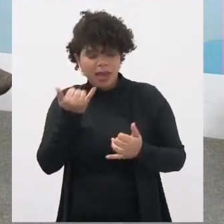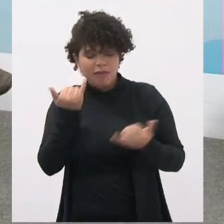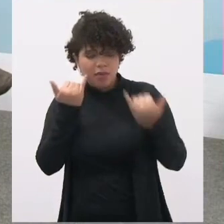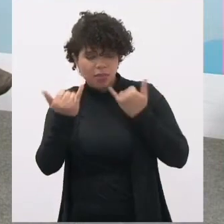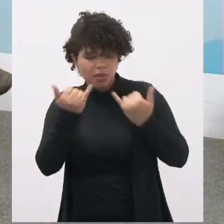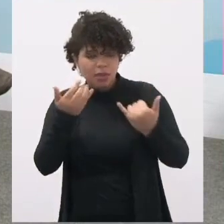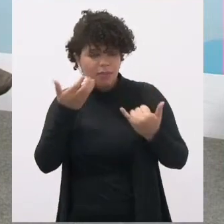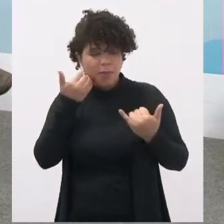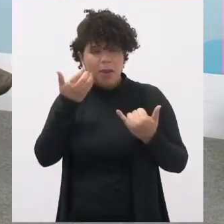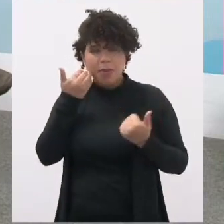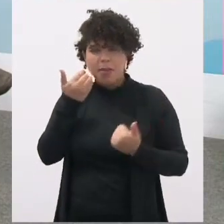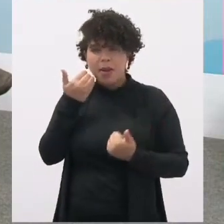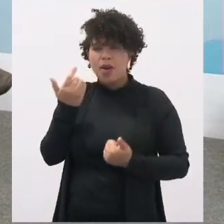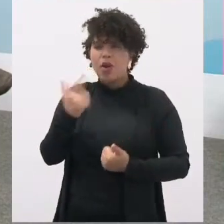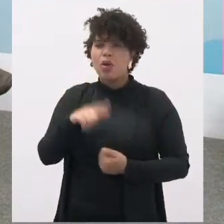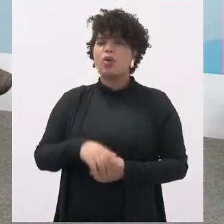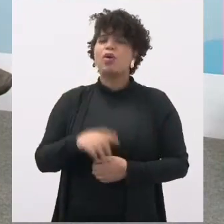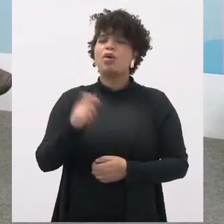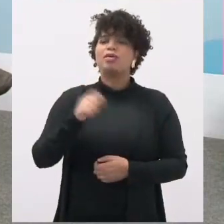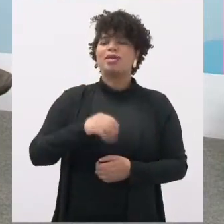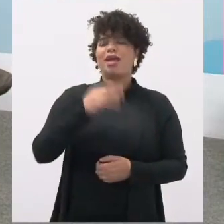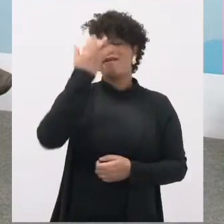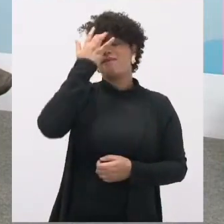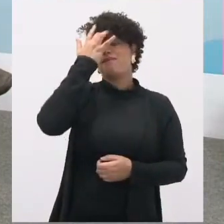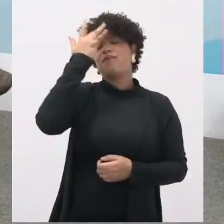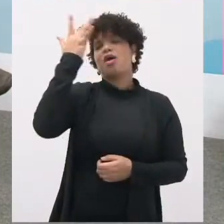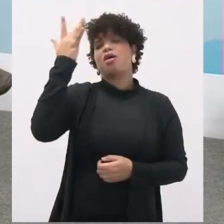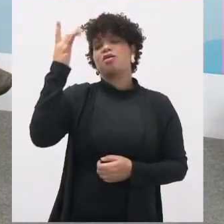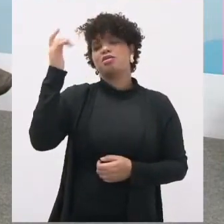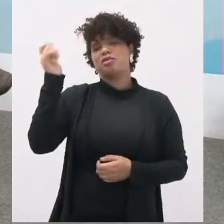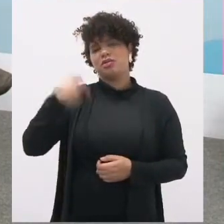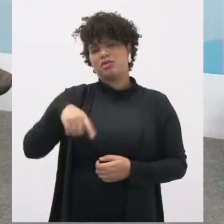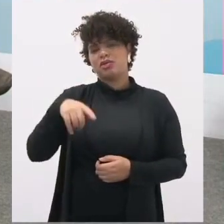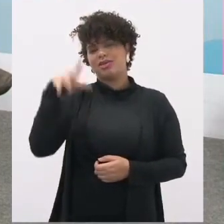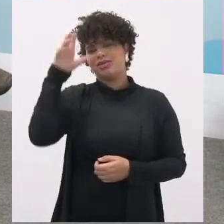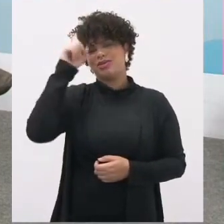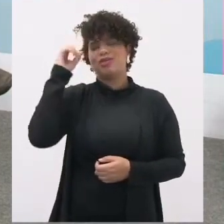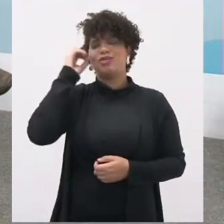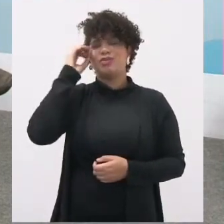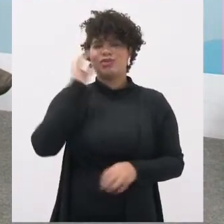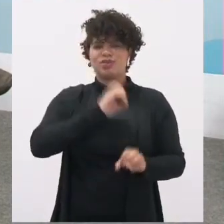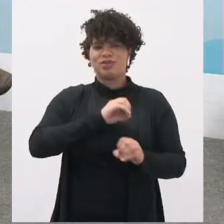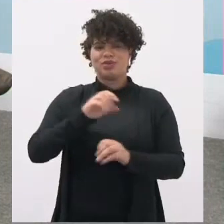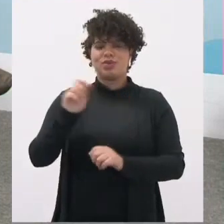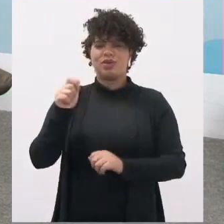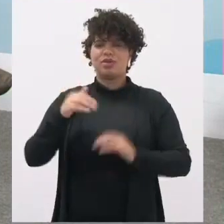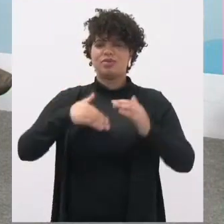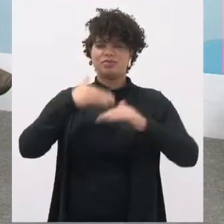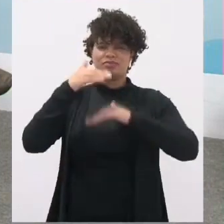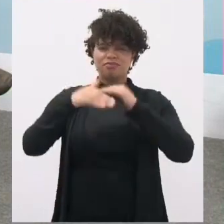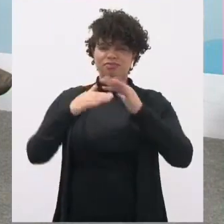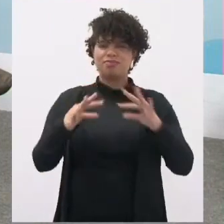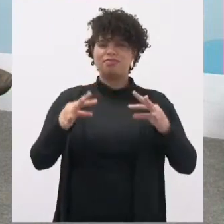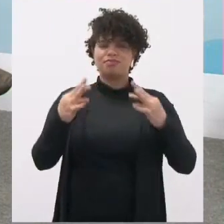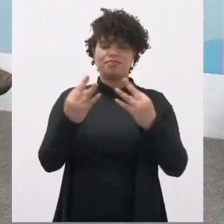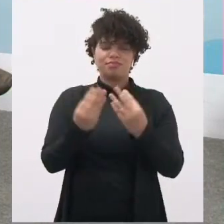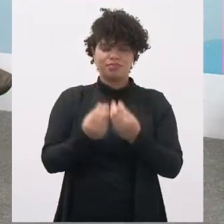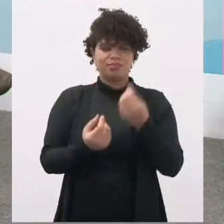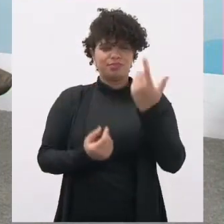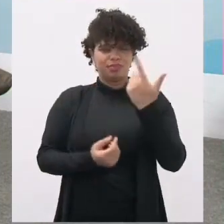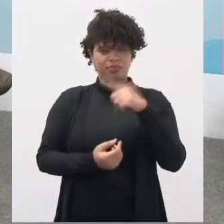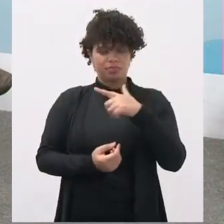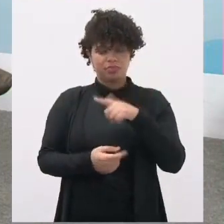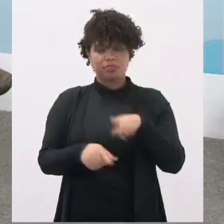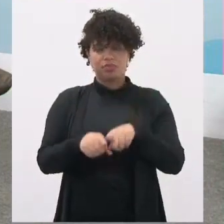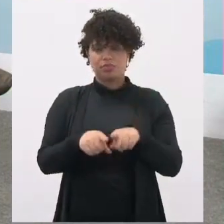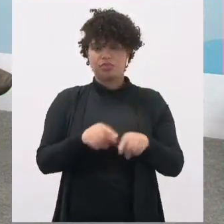vai conseguir ser esse facilitador do ensino da aprendizagem para que haja o desenvolvimento integral, para que haja a